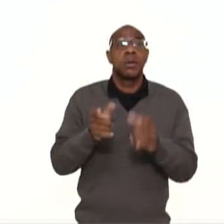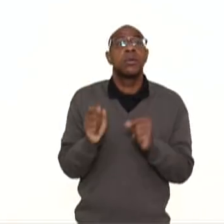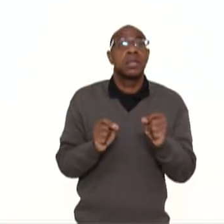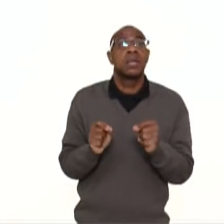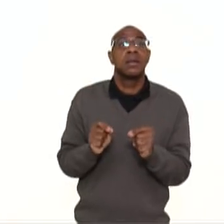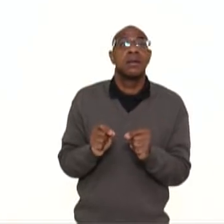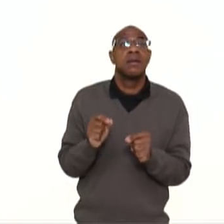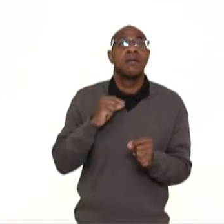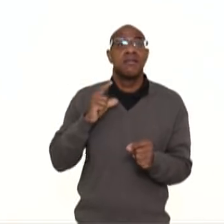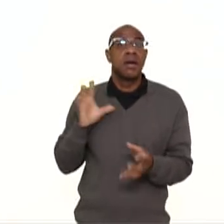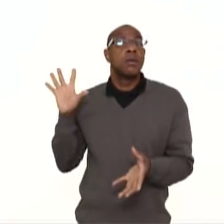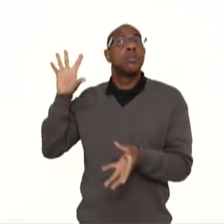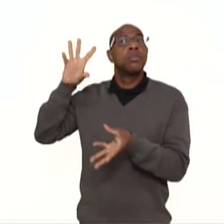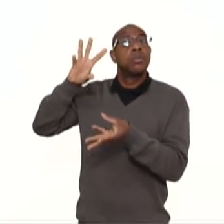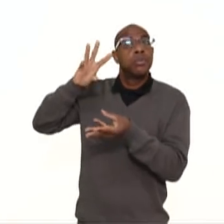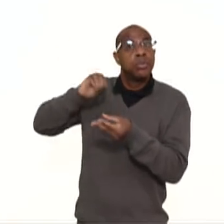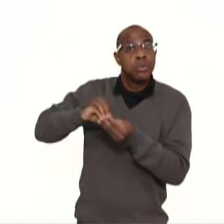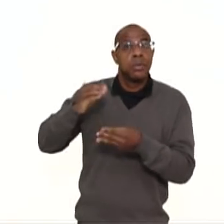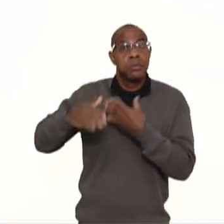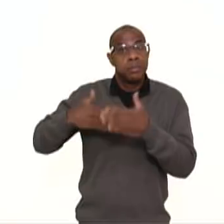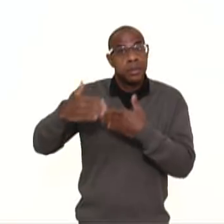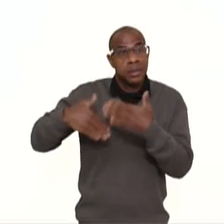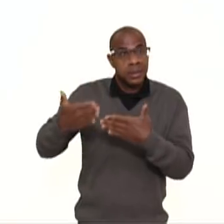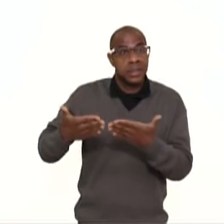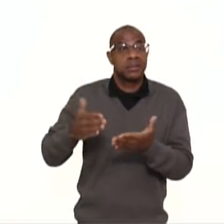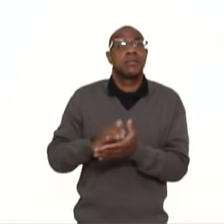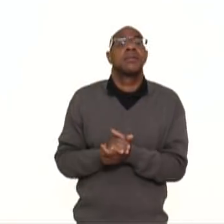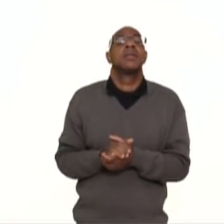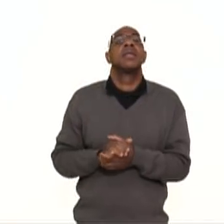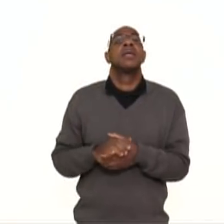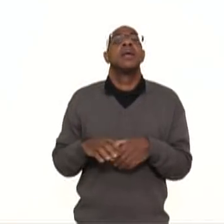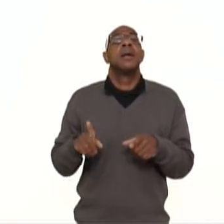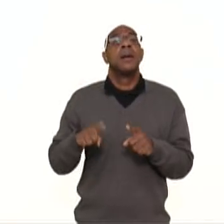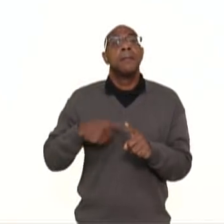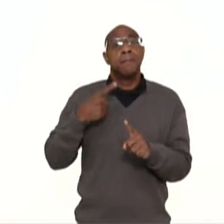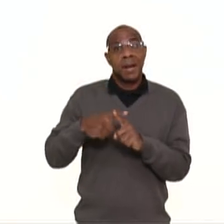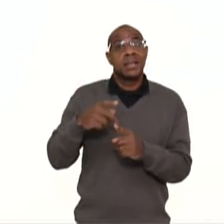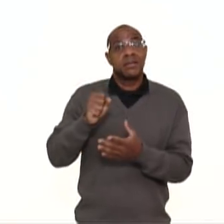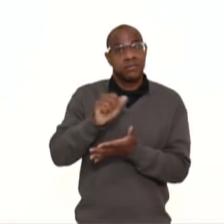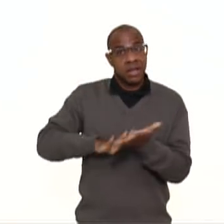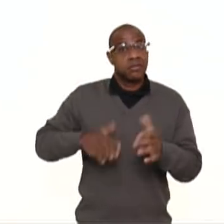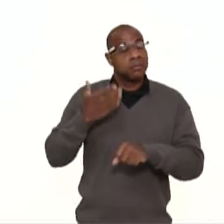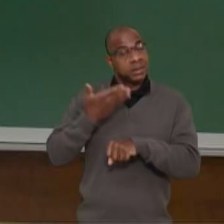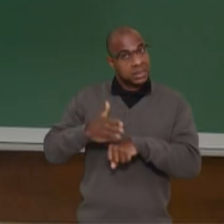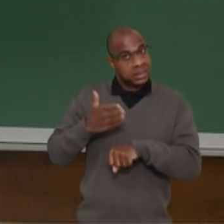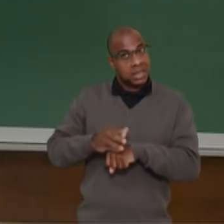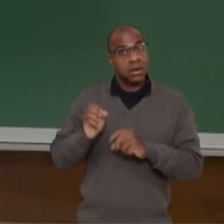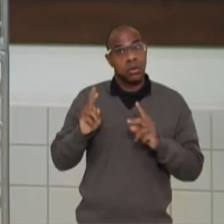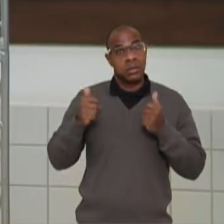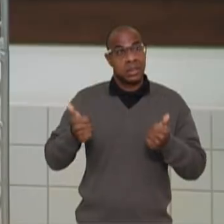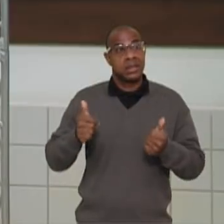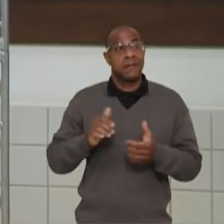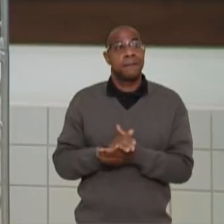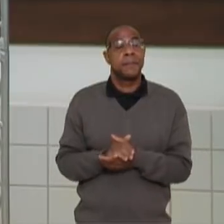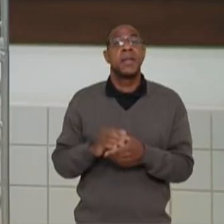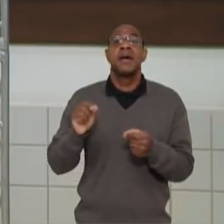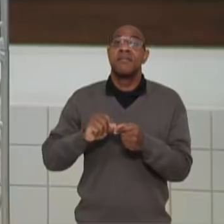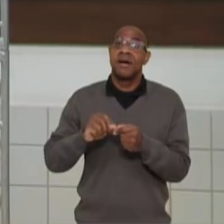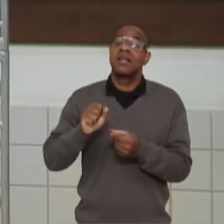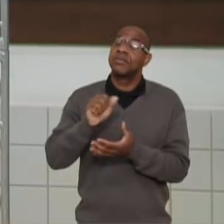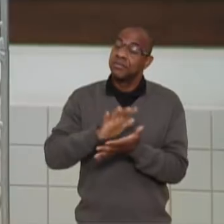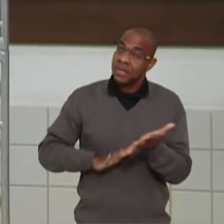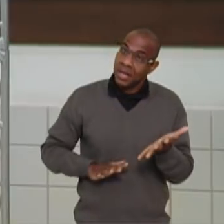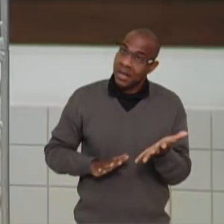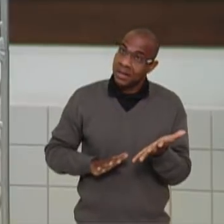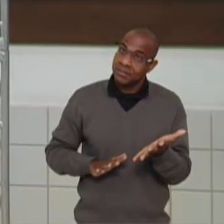nós vamos fazer uma retomada sobre esse processo, sobre a contagem e sobre a probabilidade. Mais exercícios para a gente treinar, certo? Faça suas